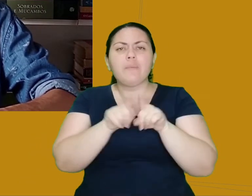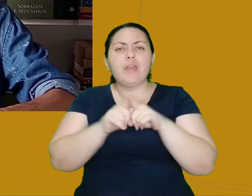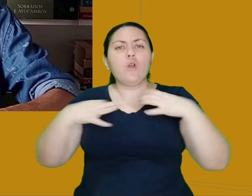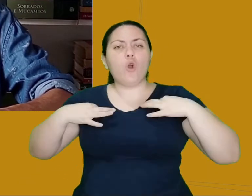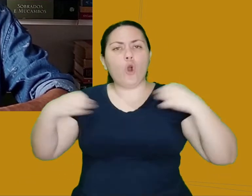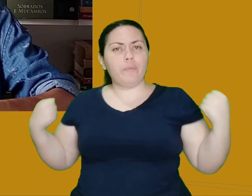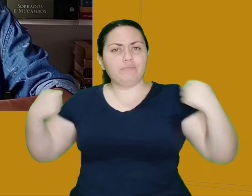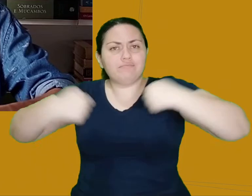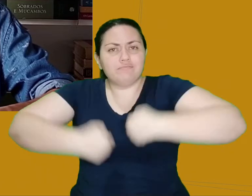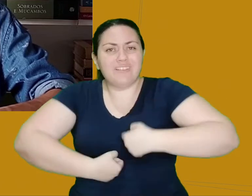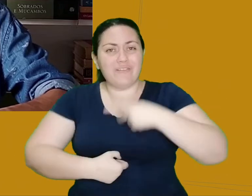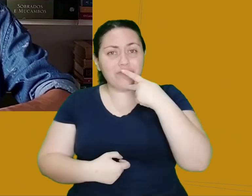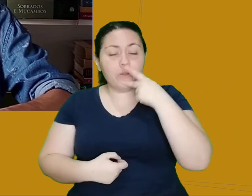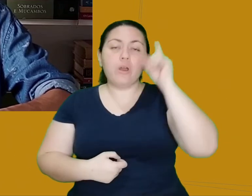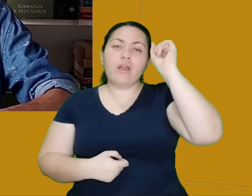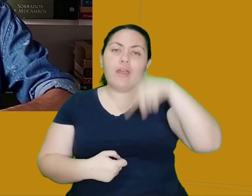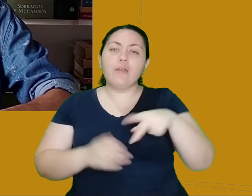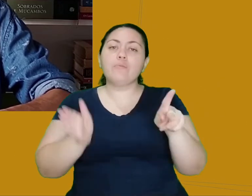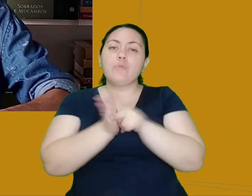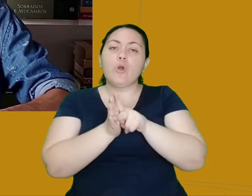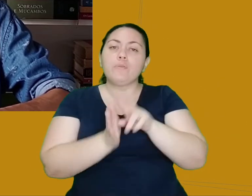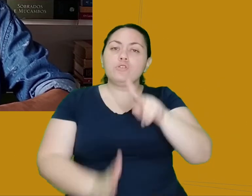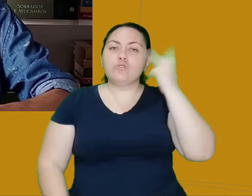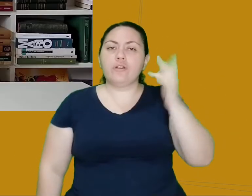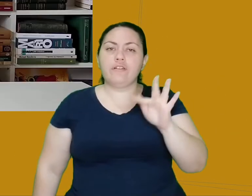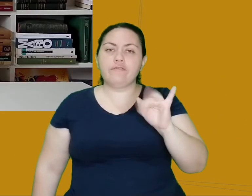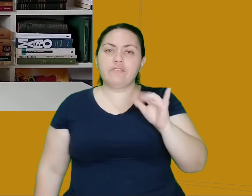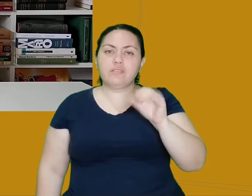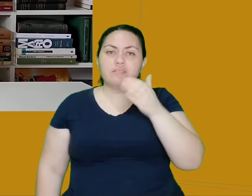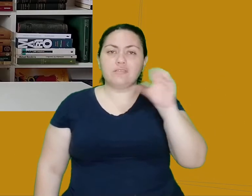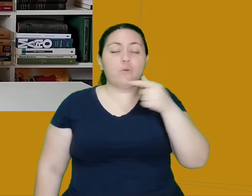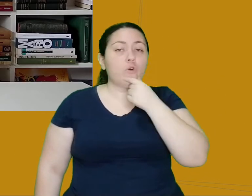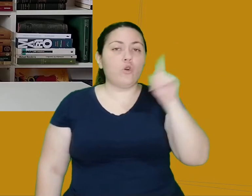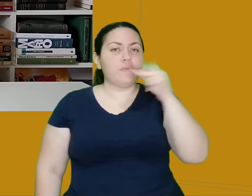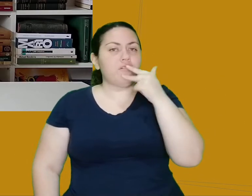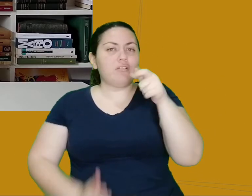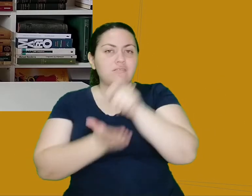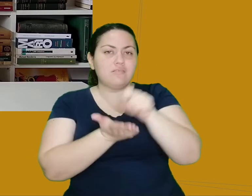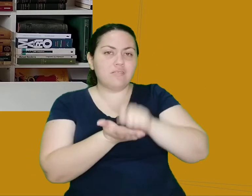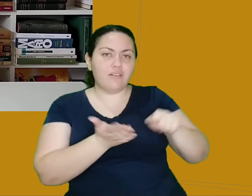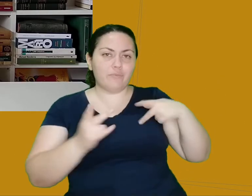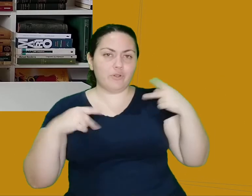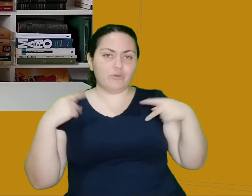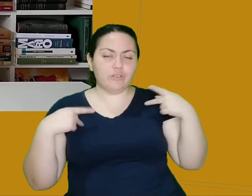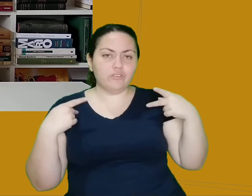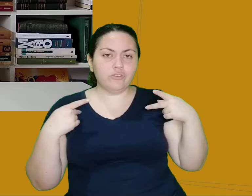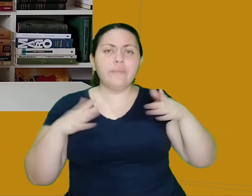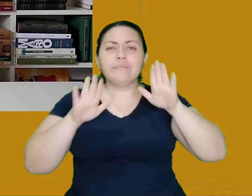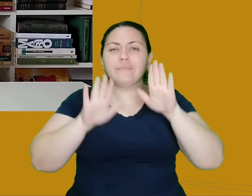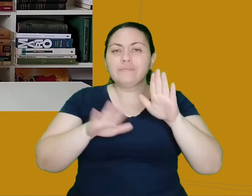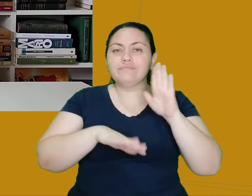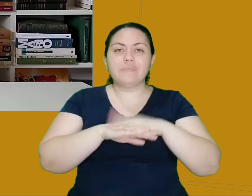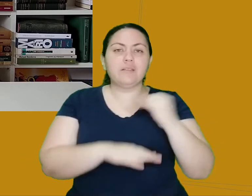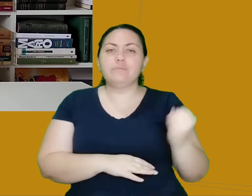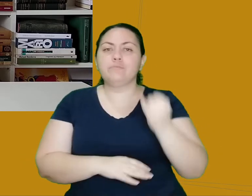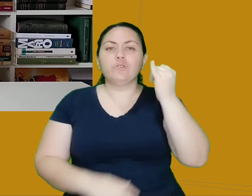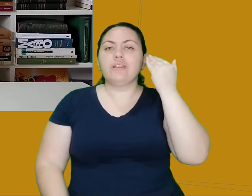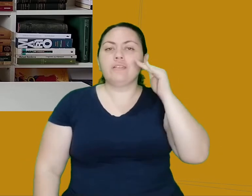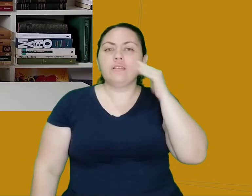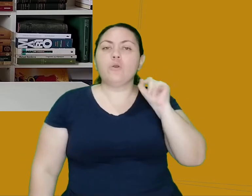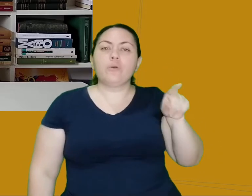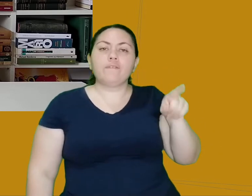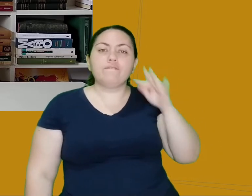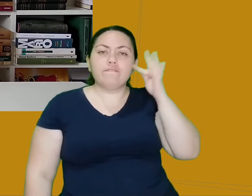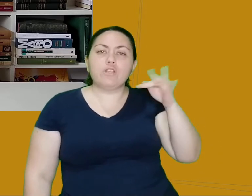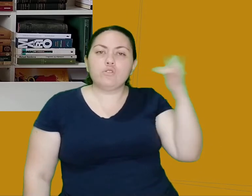obra fictícia, escrita por um personagem de um romance inglês. Ainda assim, mais importante do que identificar esse sentido filosófico